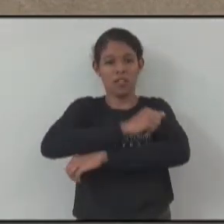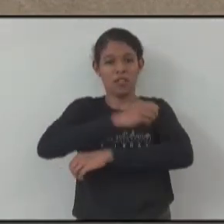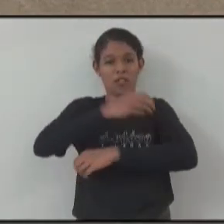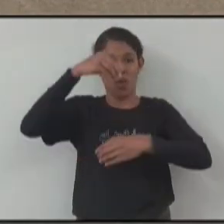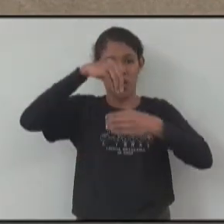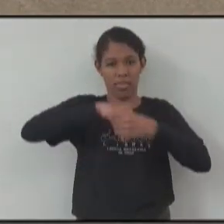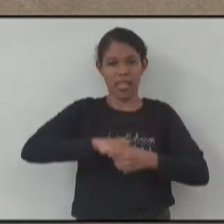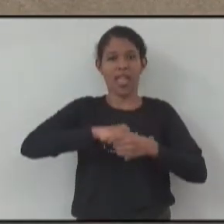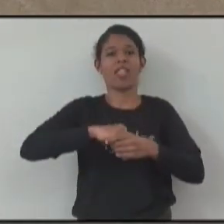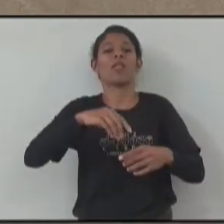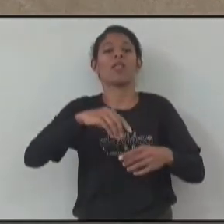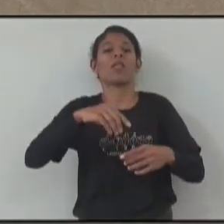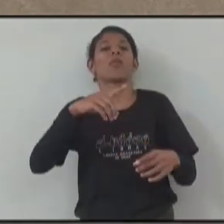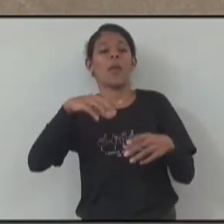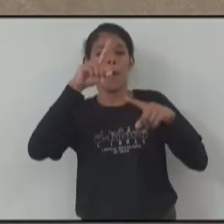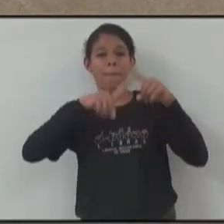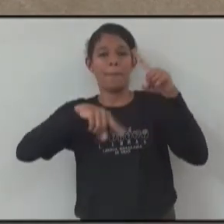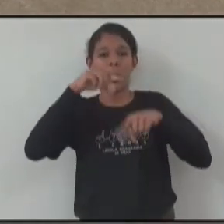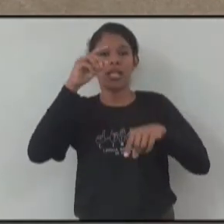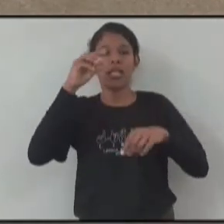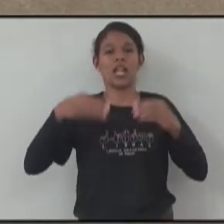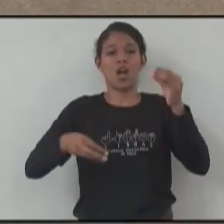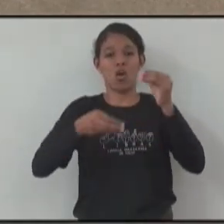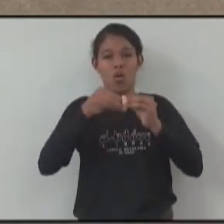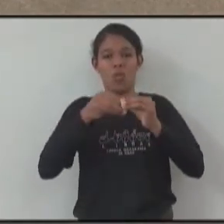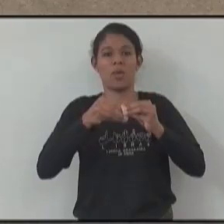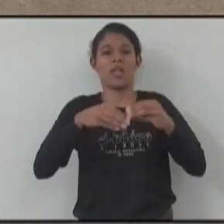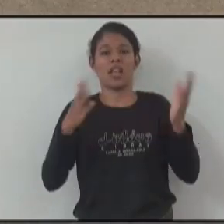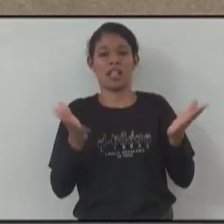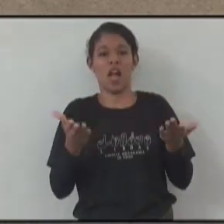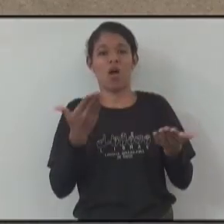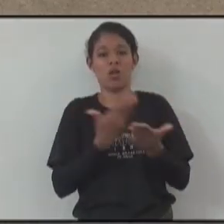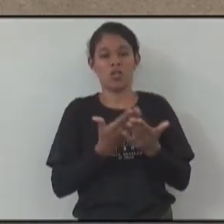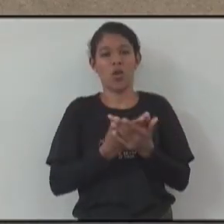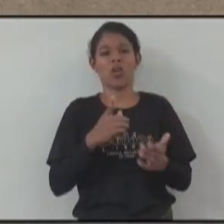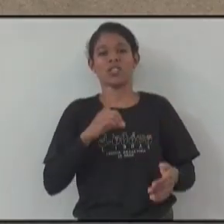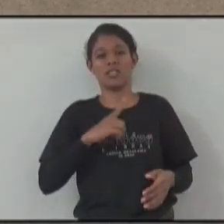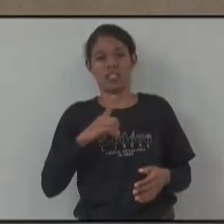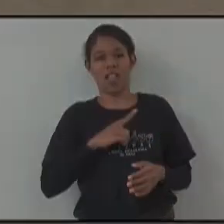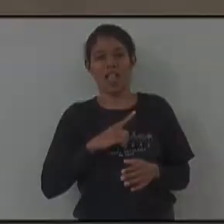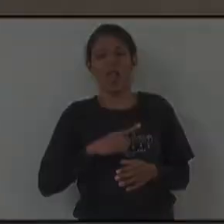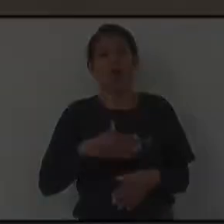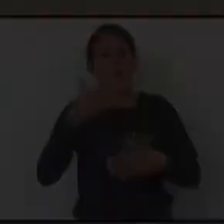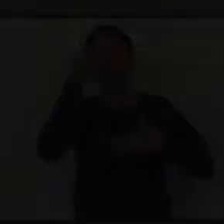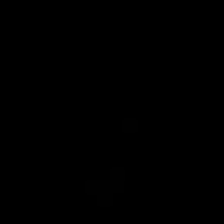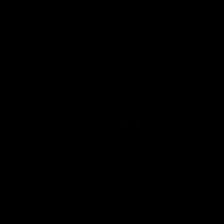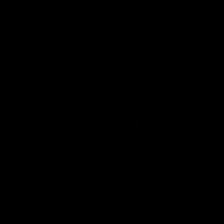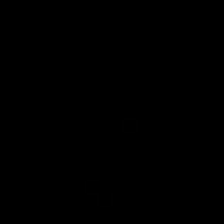materiais complementares para a aula de hoje. Nosso muito obrigado e até a próxima aula.